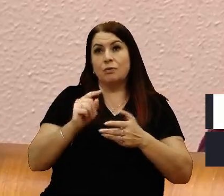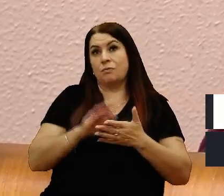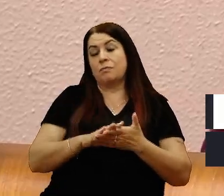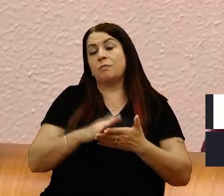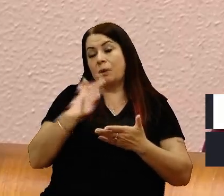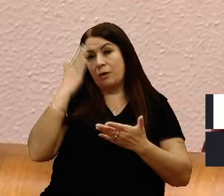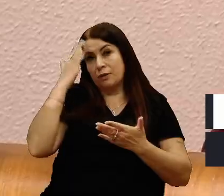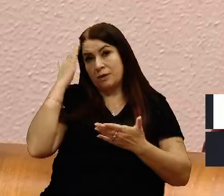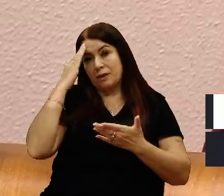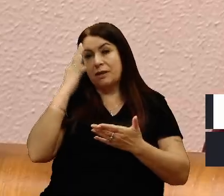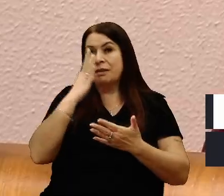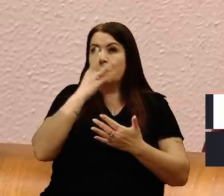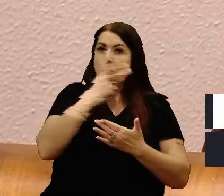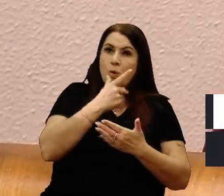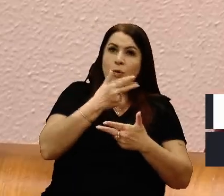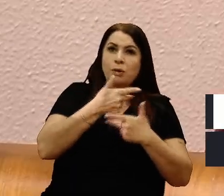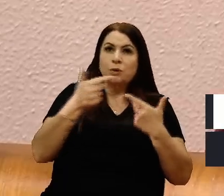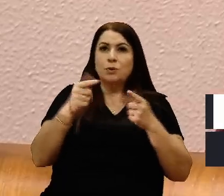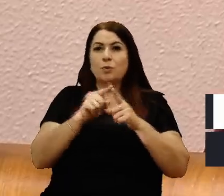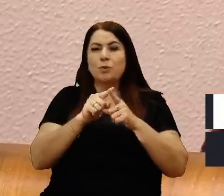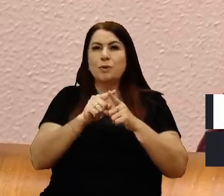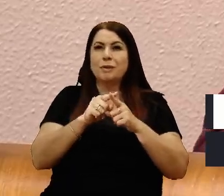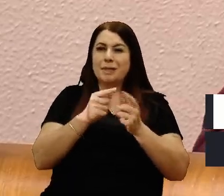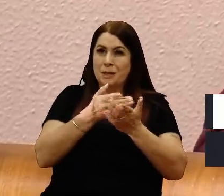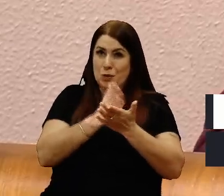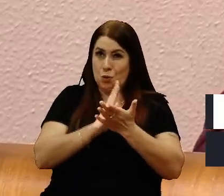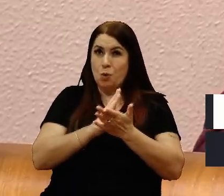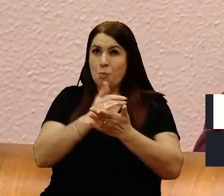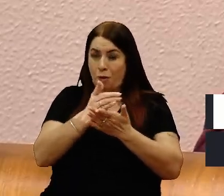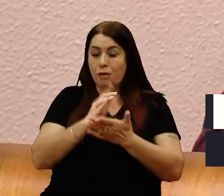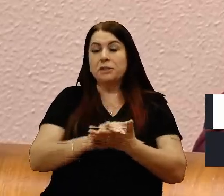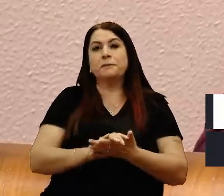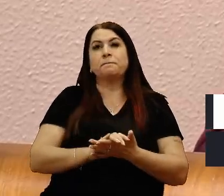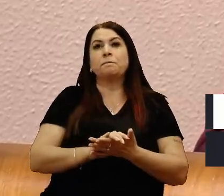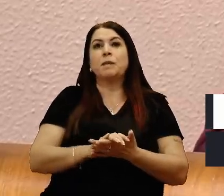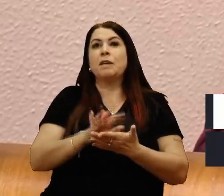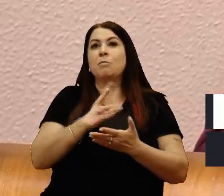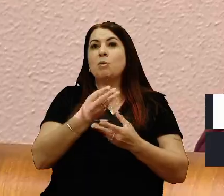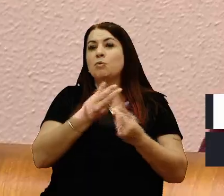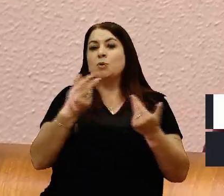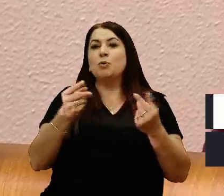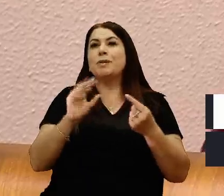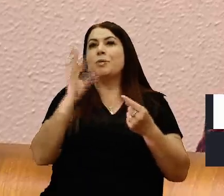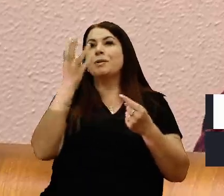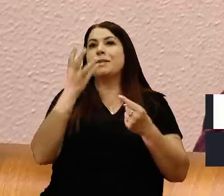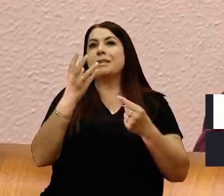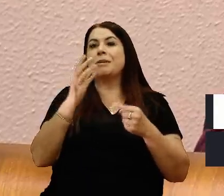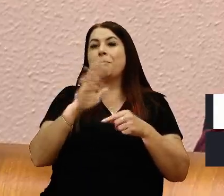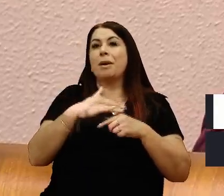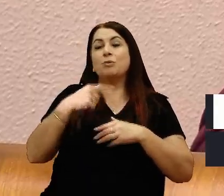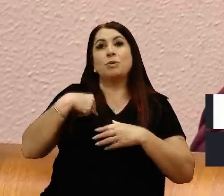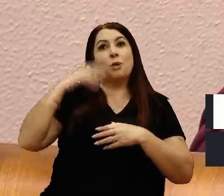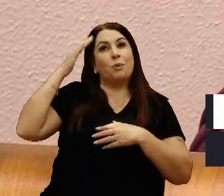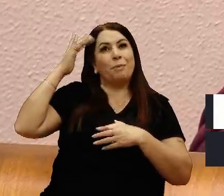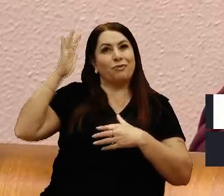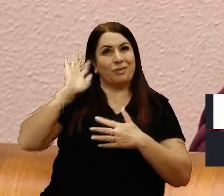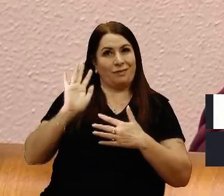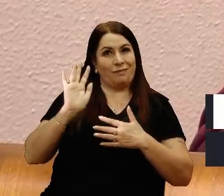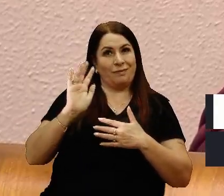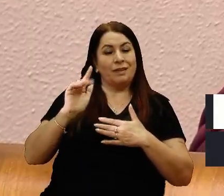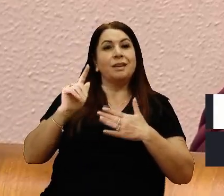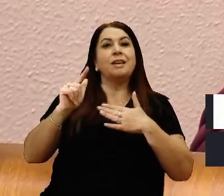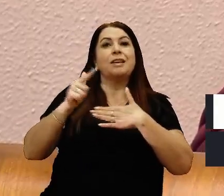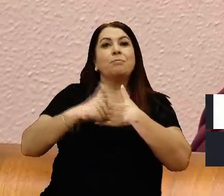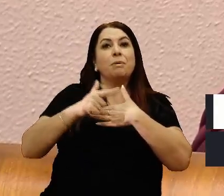sei que a demora das coisas um pouco lhe incomoda, mas muitas coisas aconteceram muito mais do que eu imaginava. E o papel da